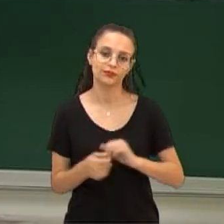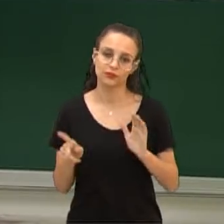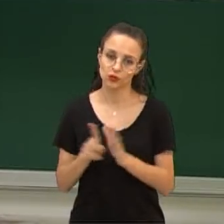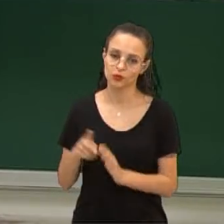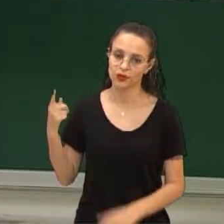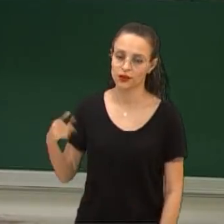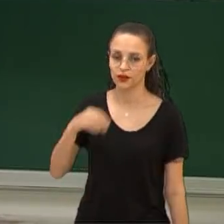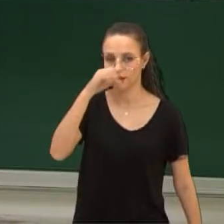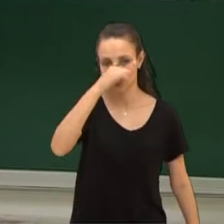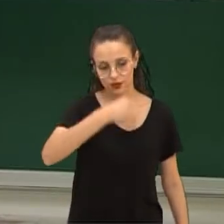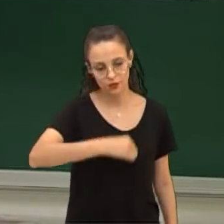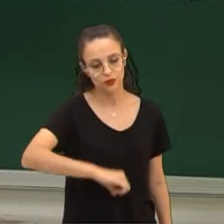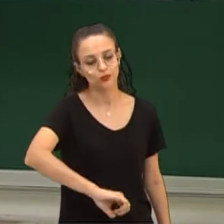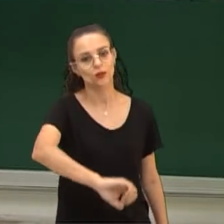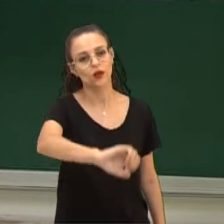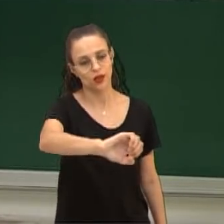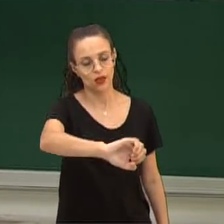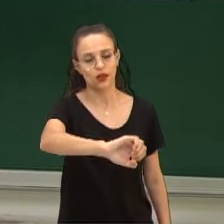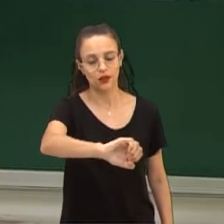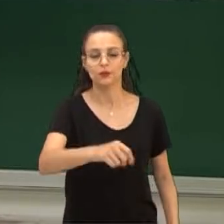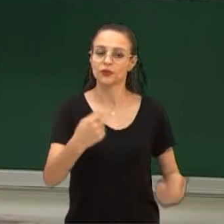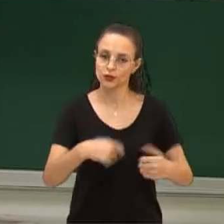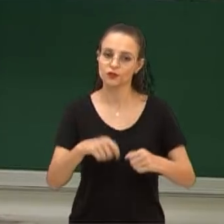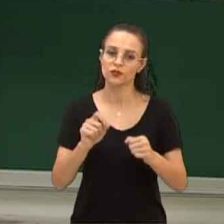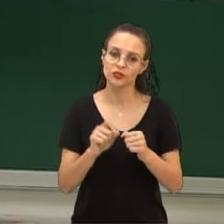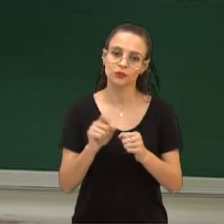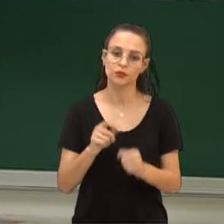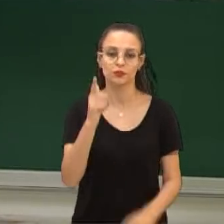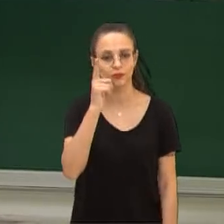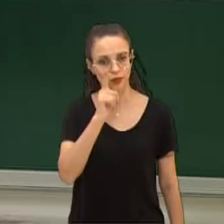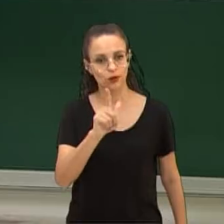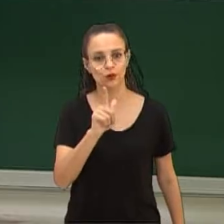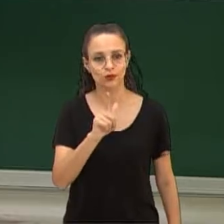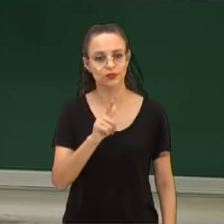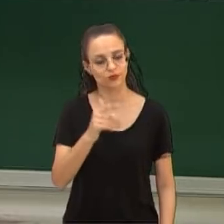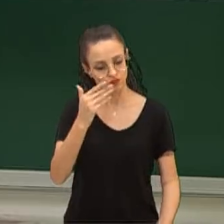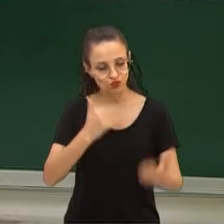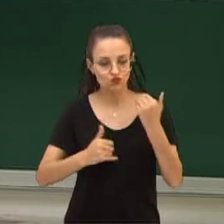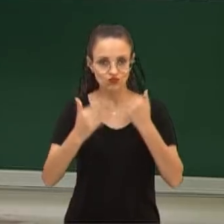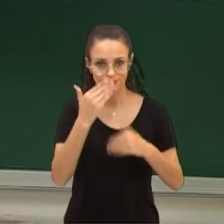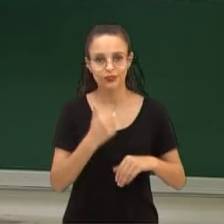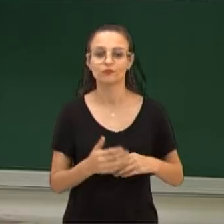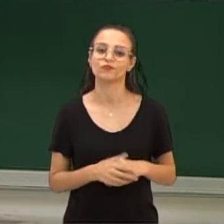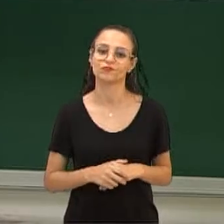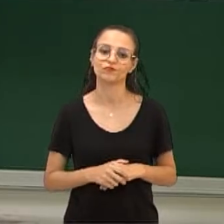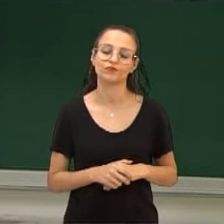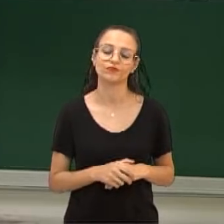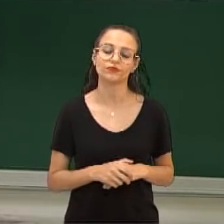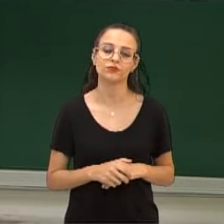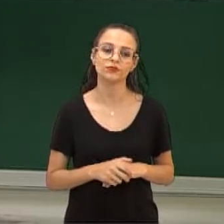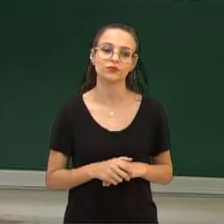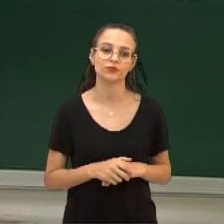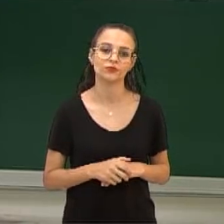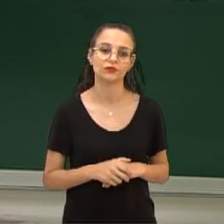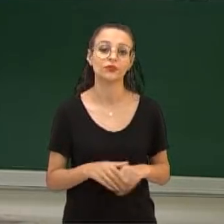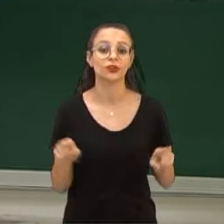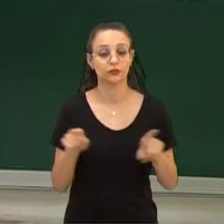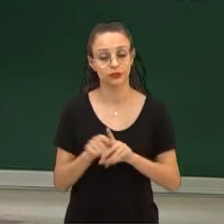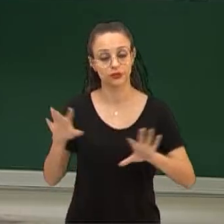tamanduá precisou fazer para que ele pudesse ter a reserva de alimento, né? E,